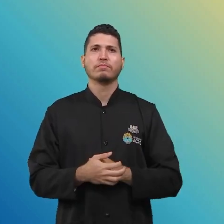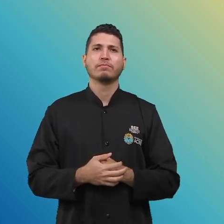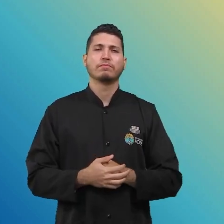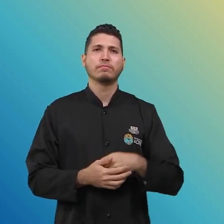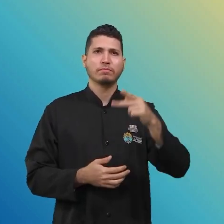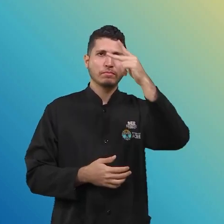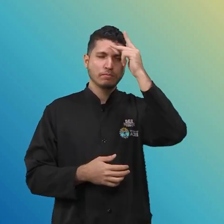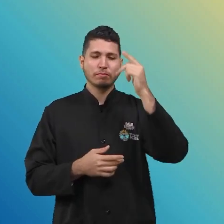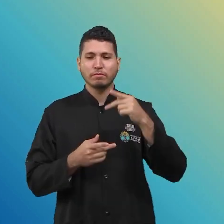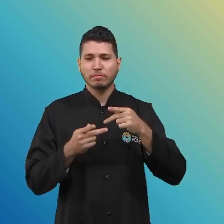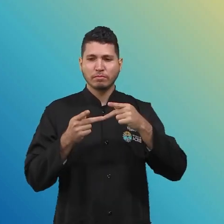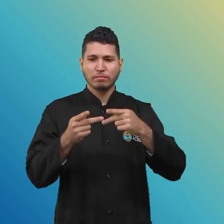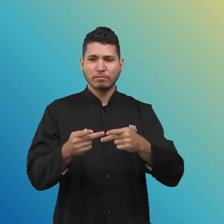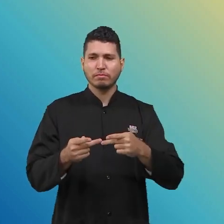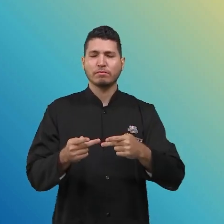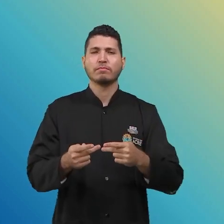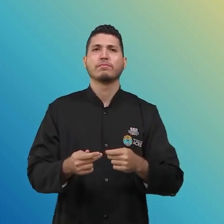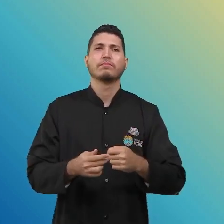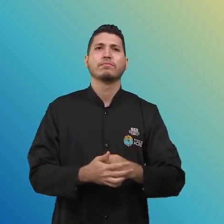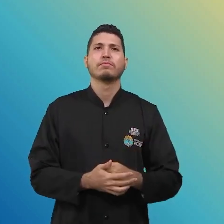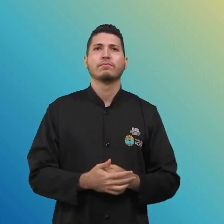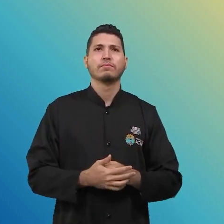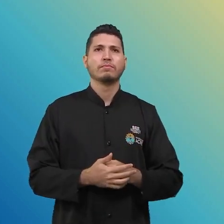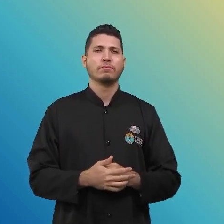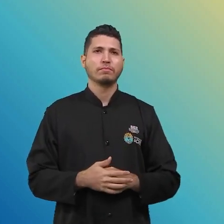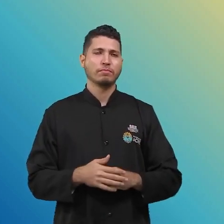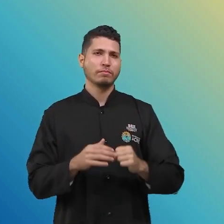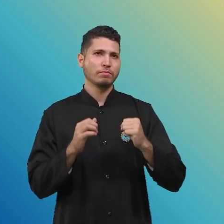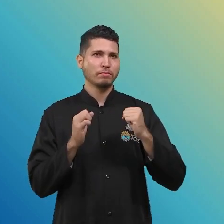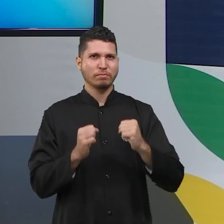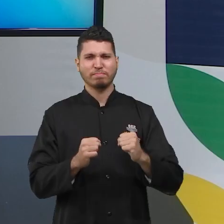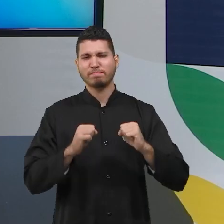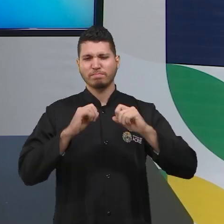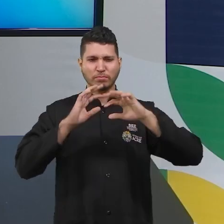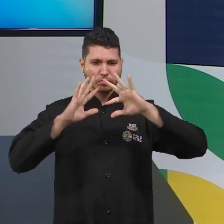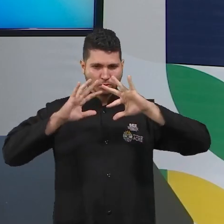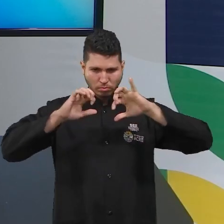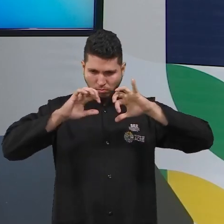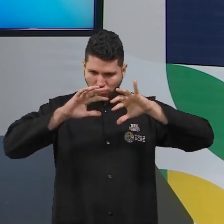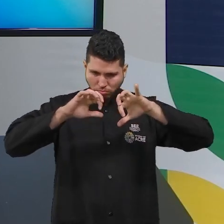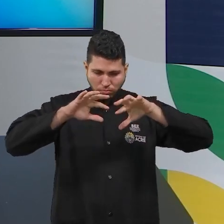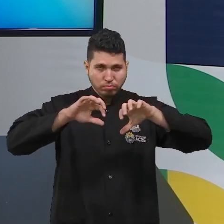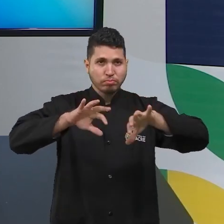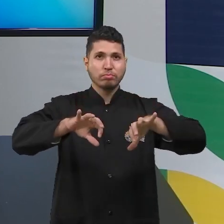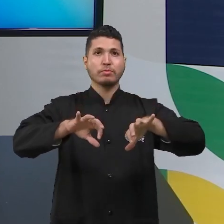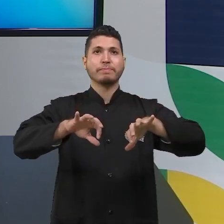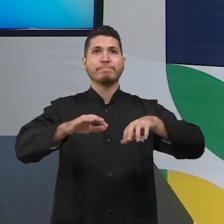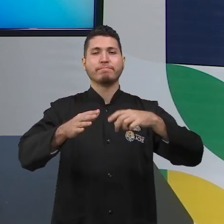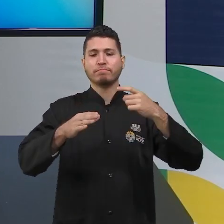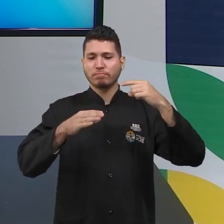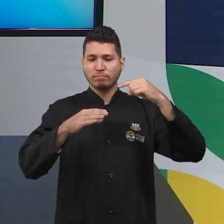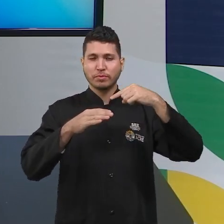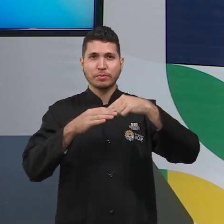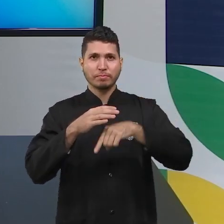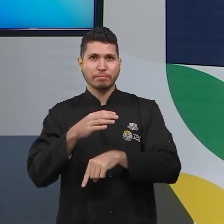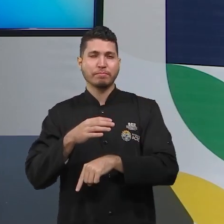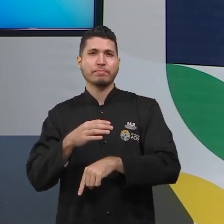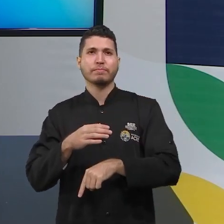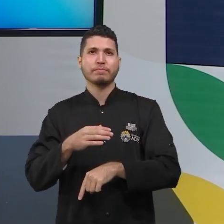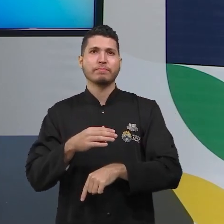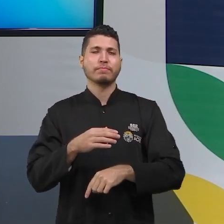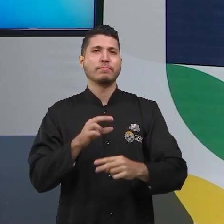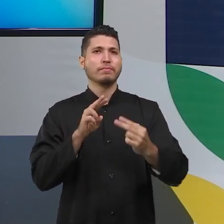visitante em um verdadeiro explorador virtual. E aí você precisa fazer sem medo, porque aqui, nesse